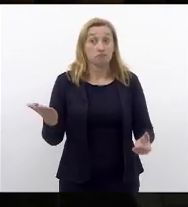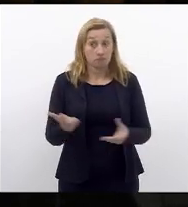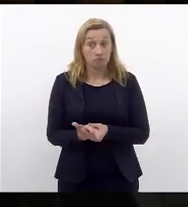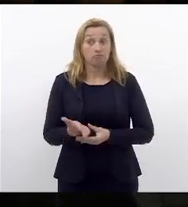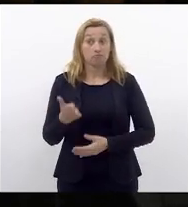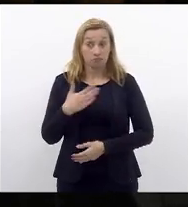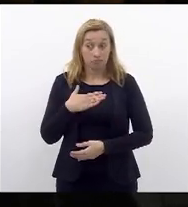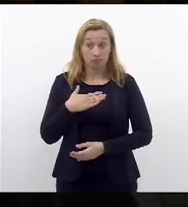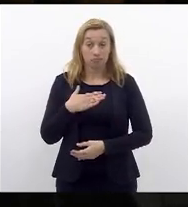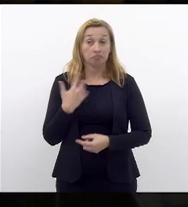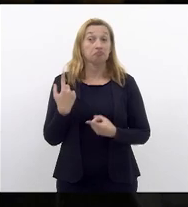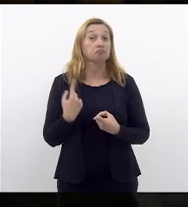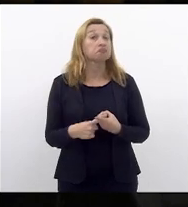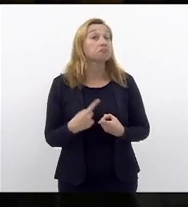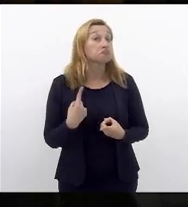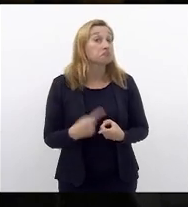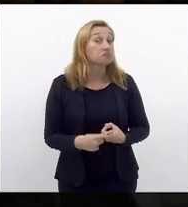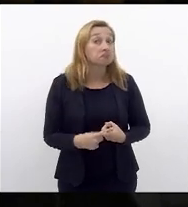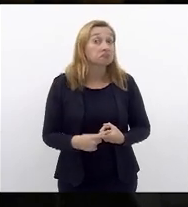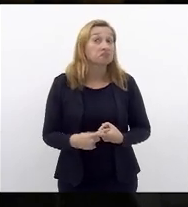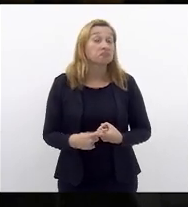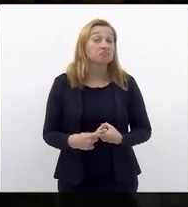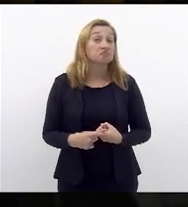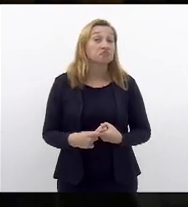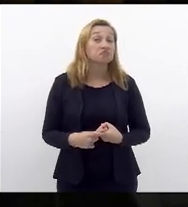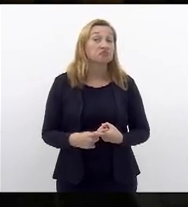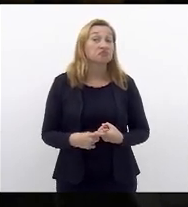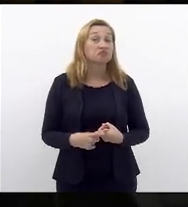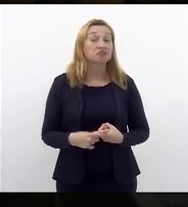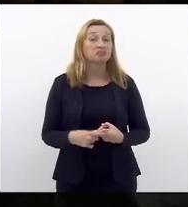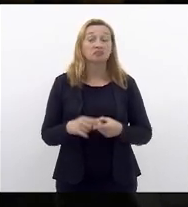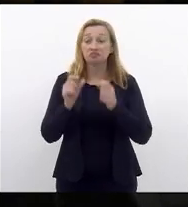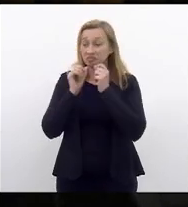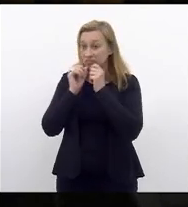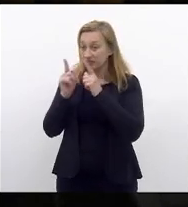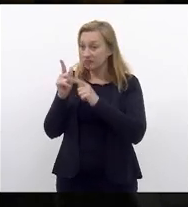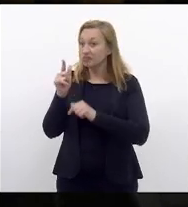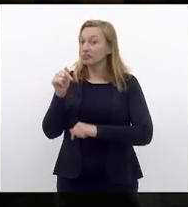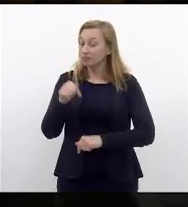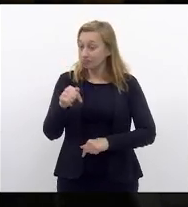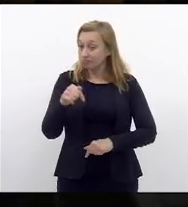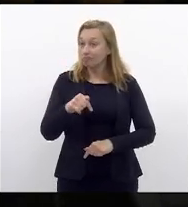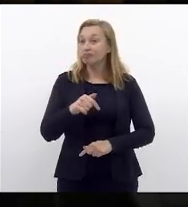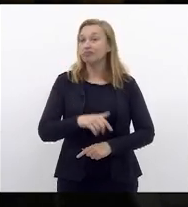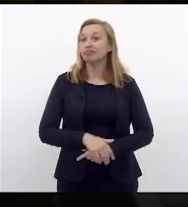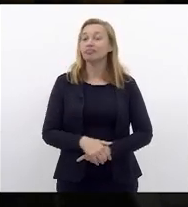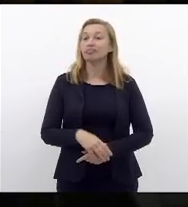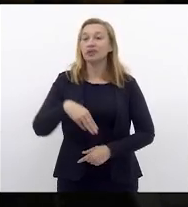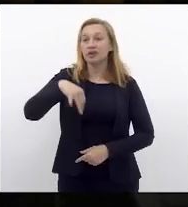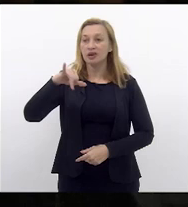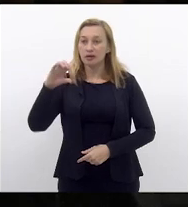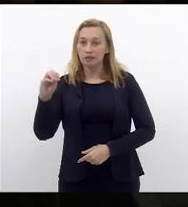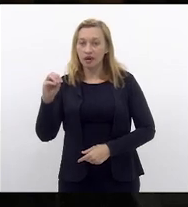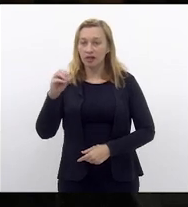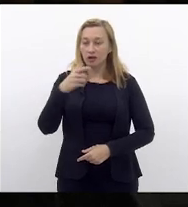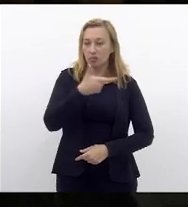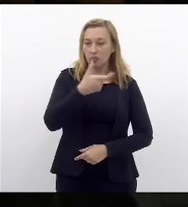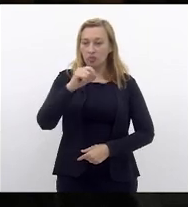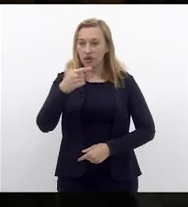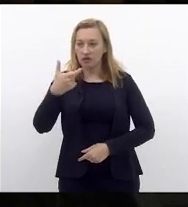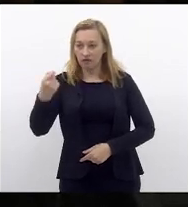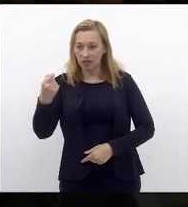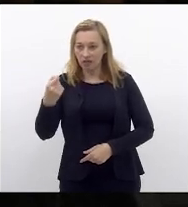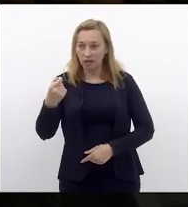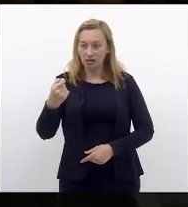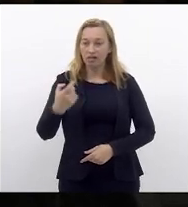a me processar, porque teci aqui duras críticas em maio de 20